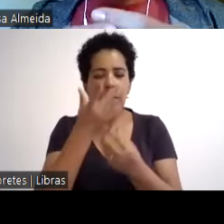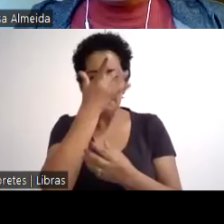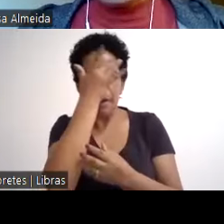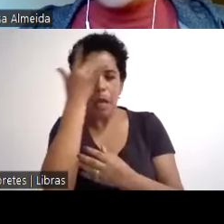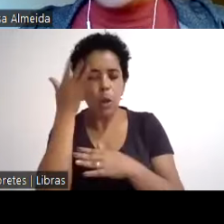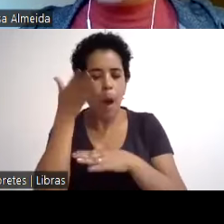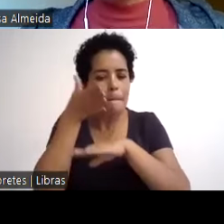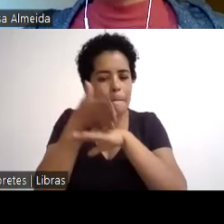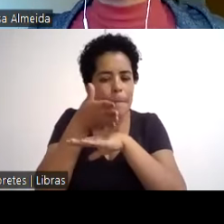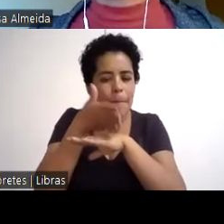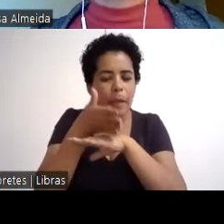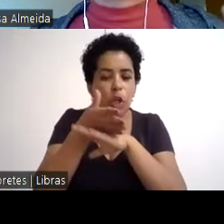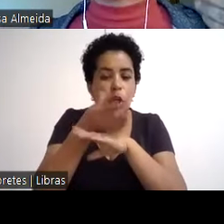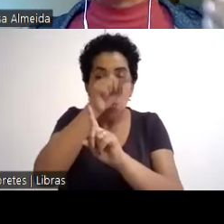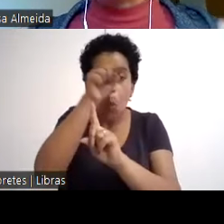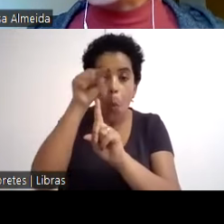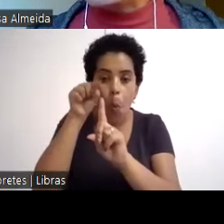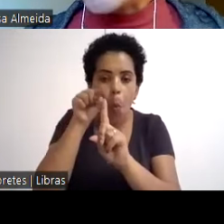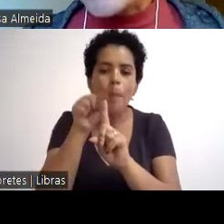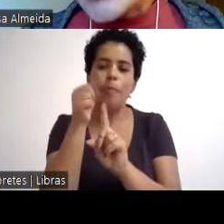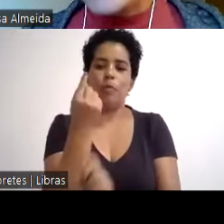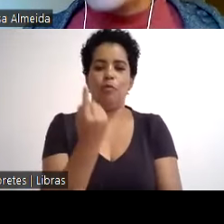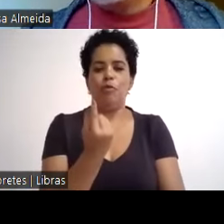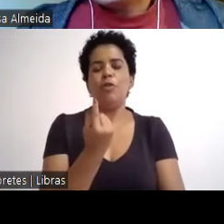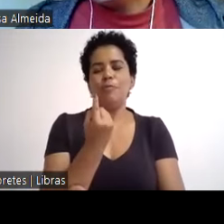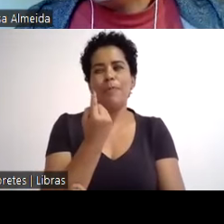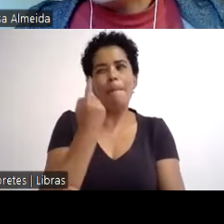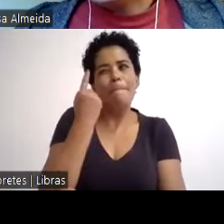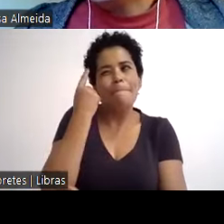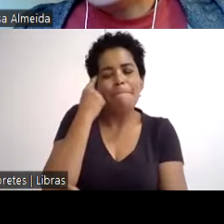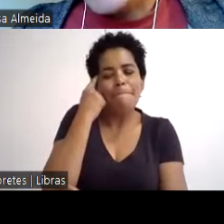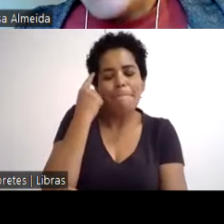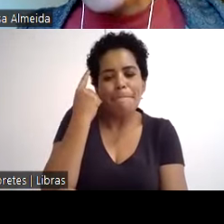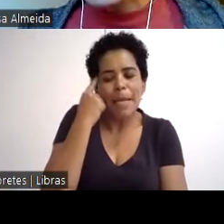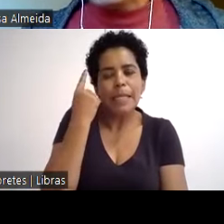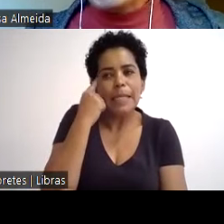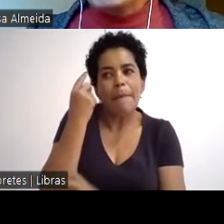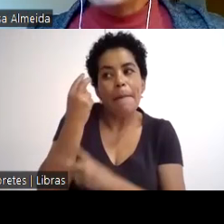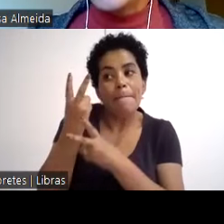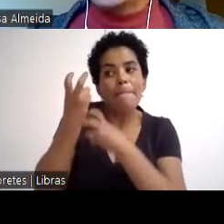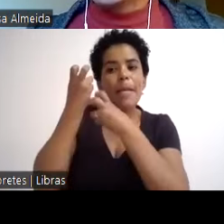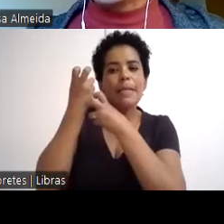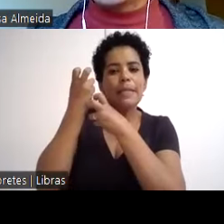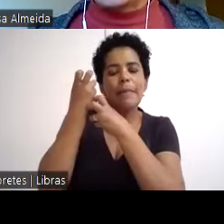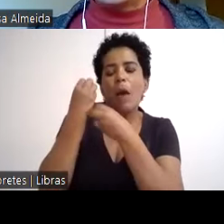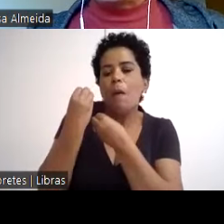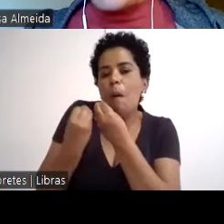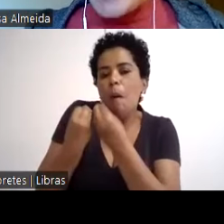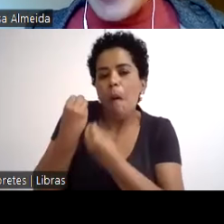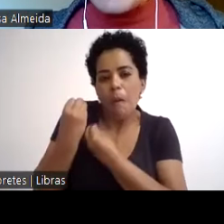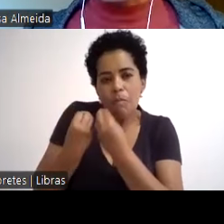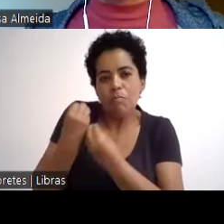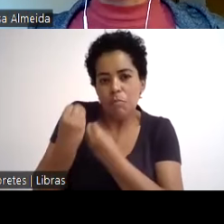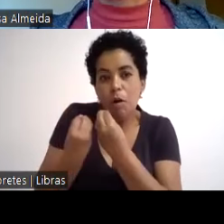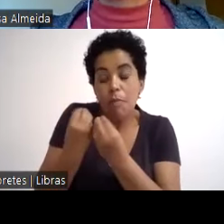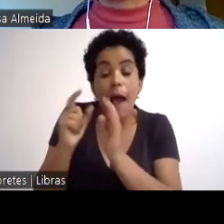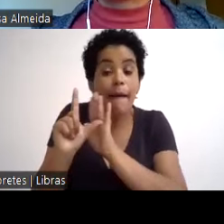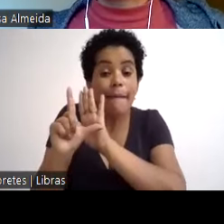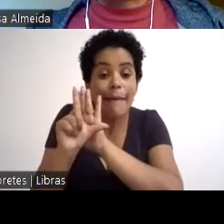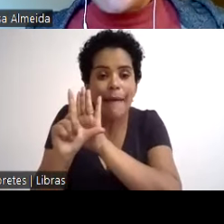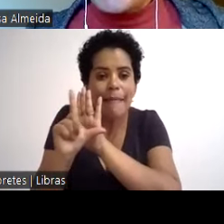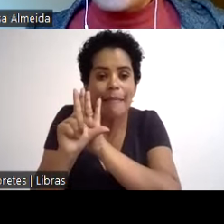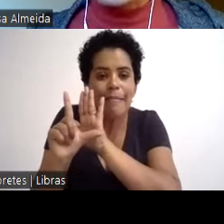torno de um objetivo comum. A gente precisa pensar, a gente precisa entender como é que as leis, como é